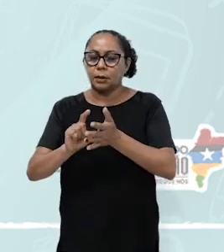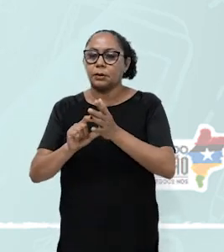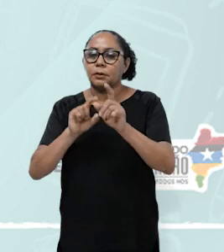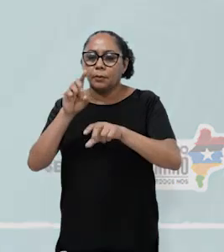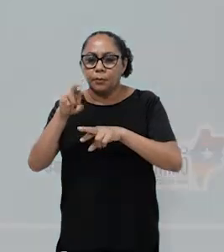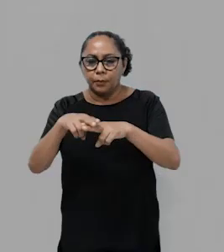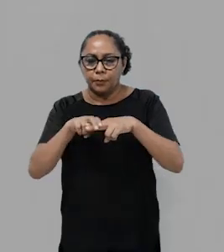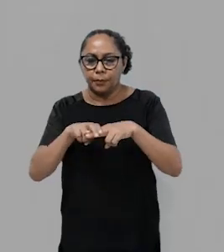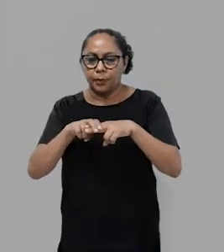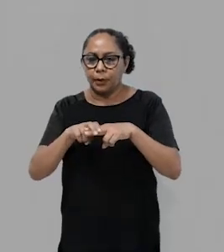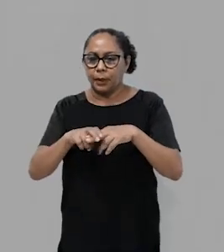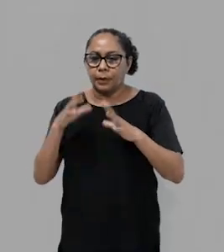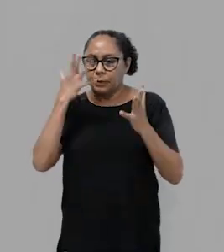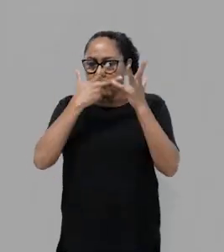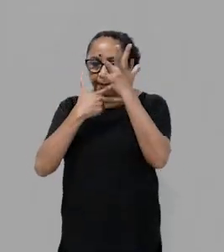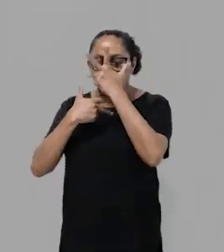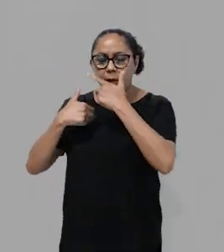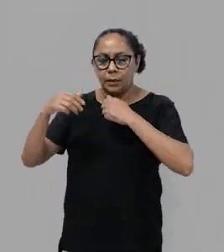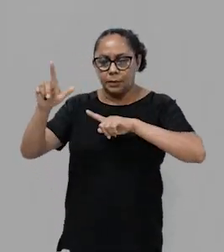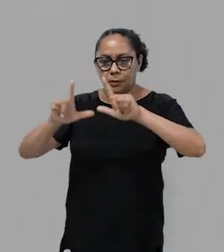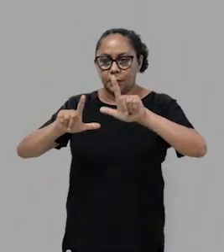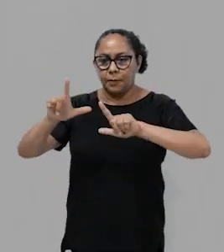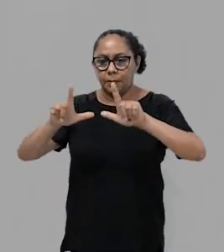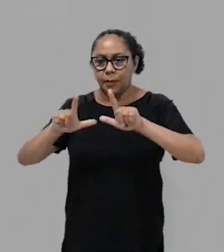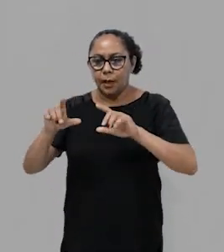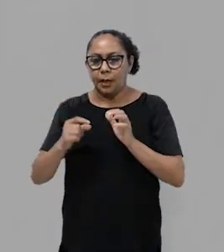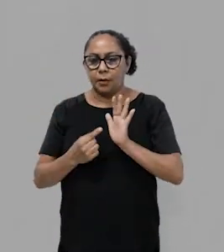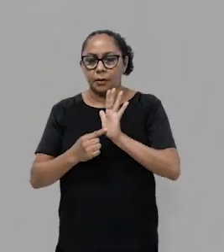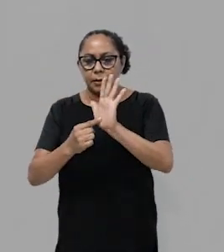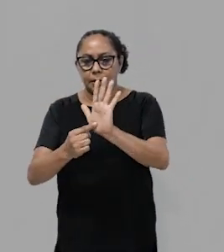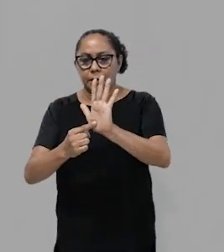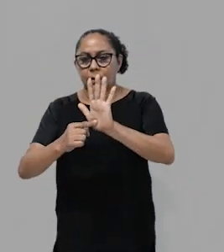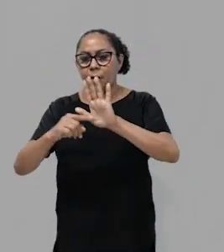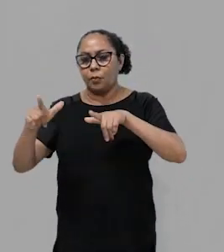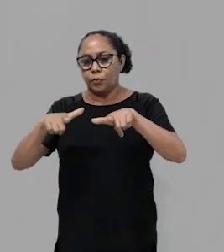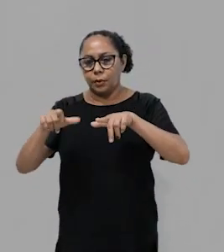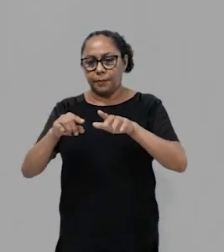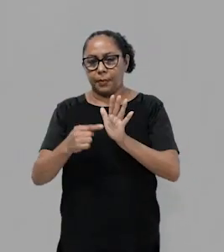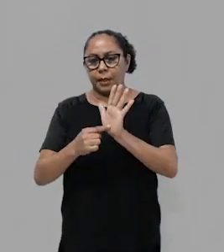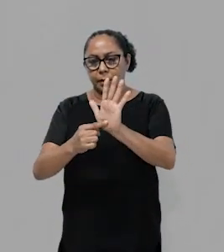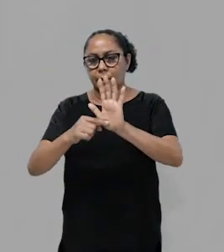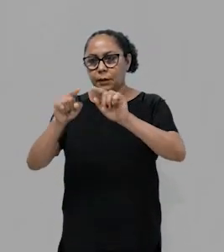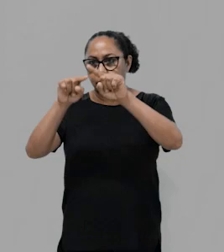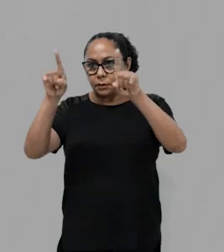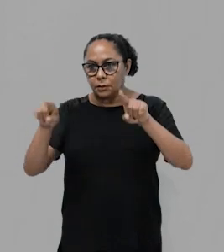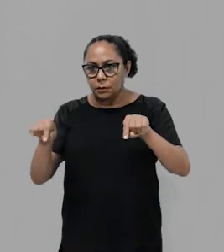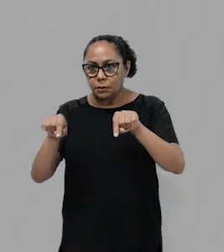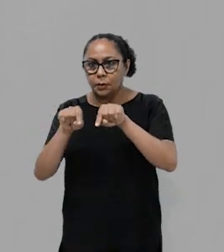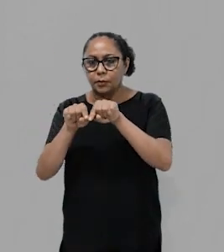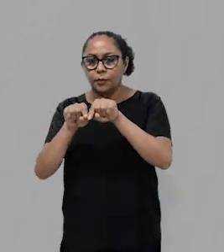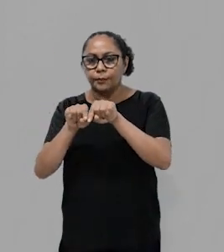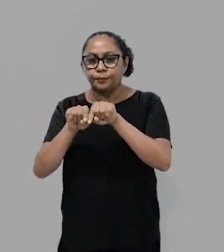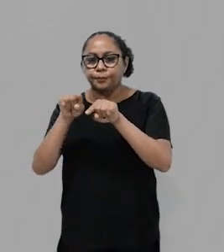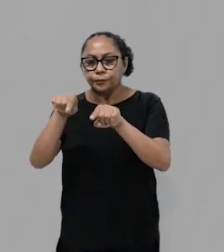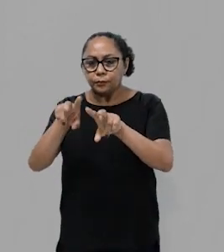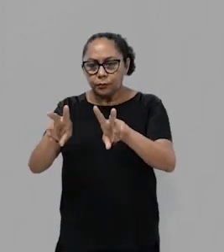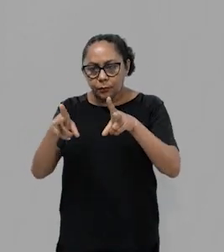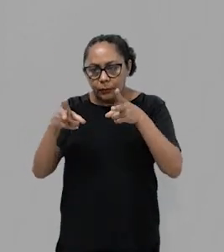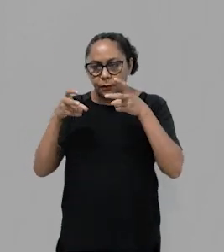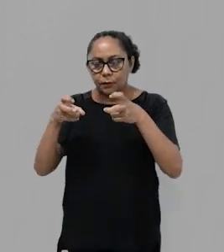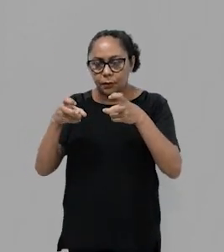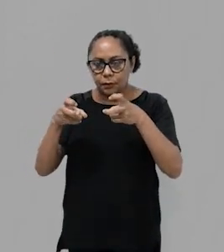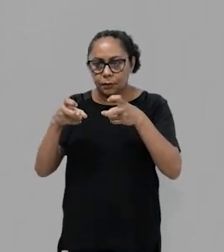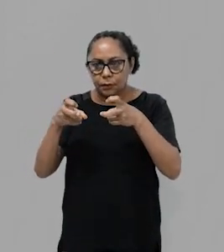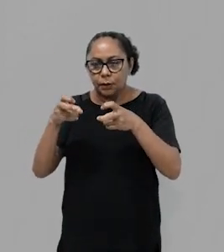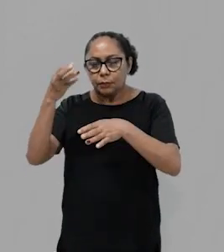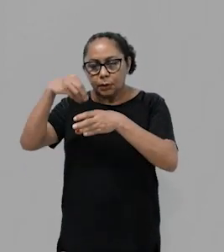estética do trabalho. Eu coloquei uma obra dele aqui, que é uma coisa interessante, em função de um fato que chama atenção em sala de